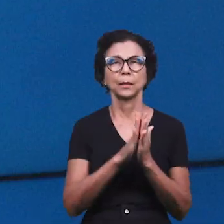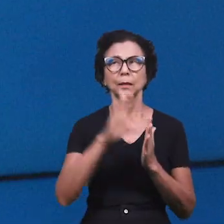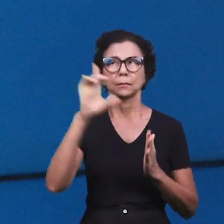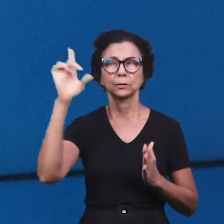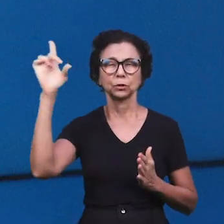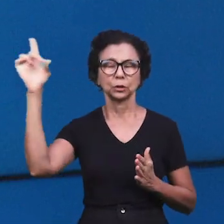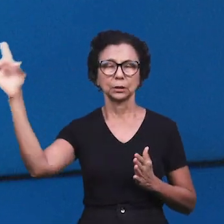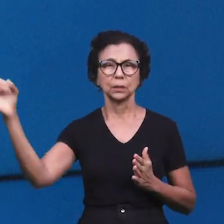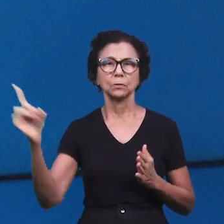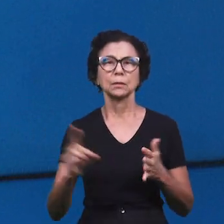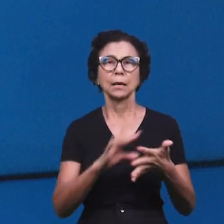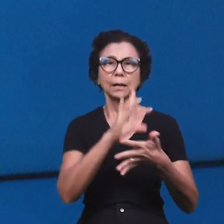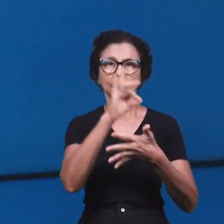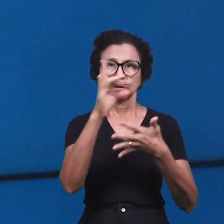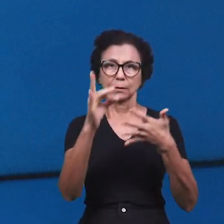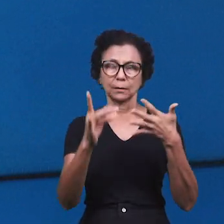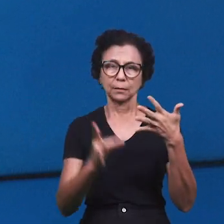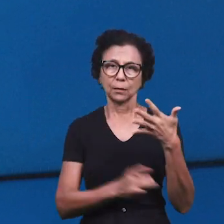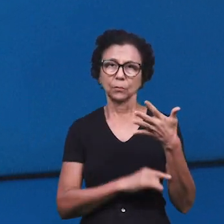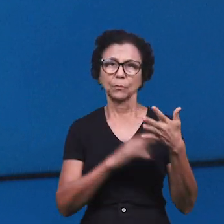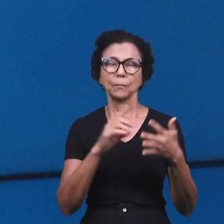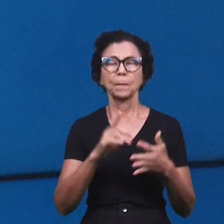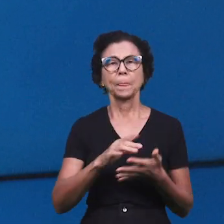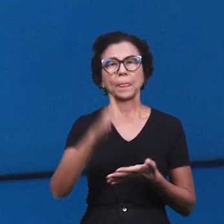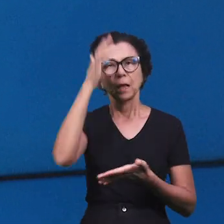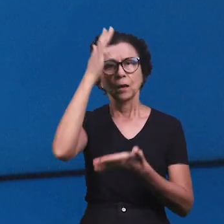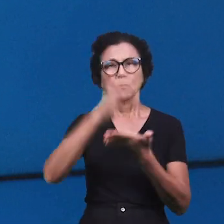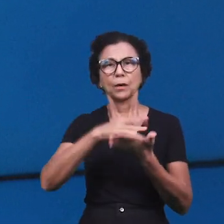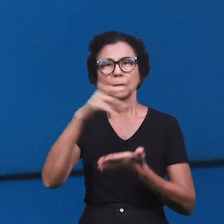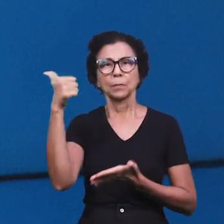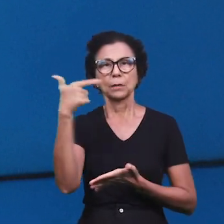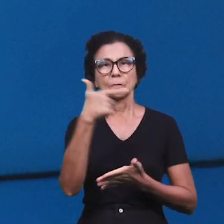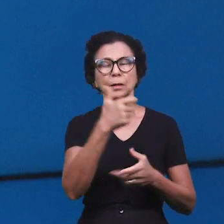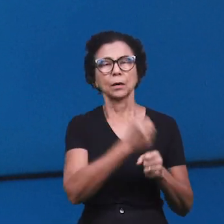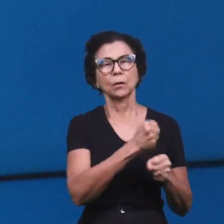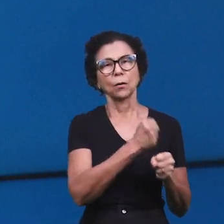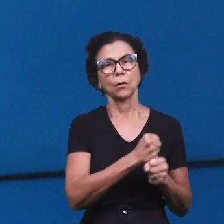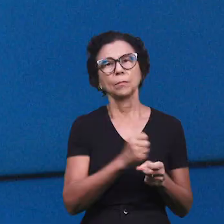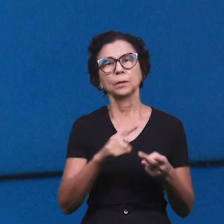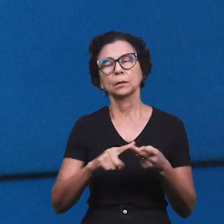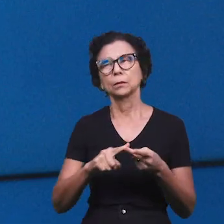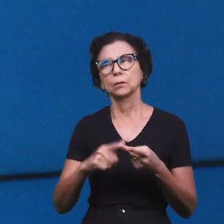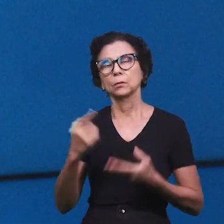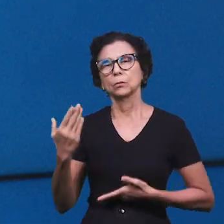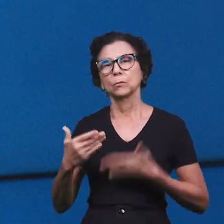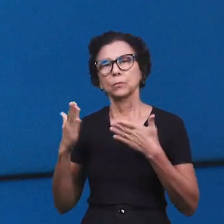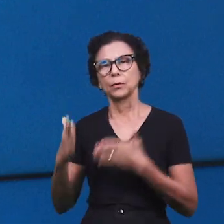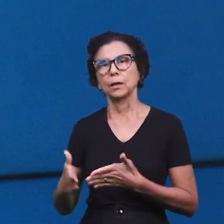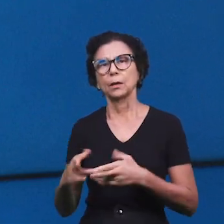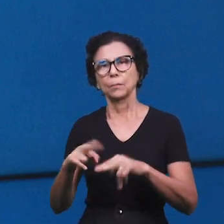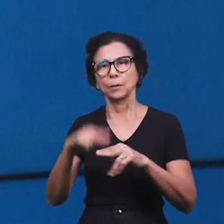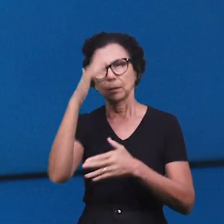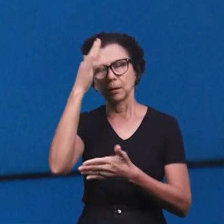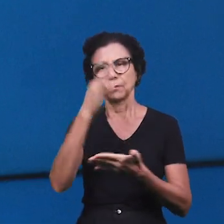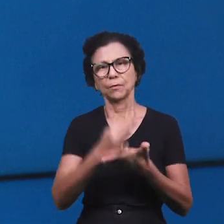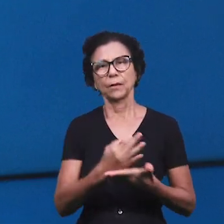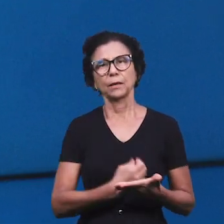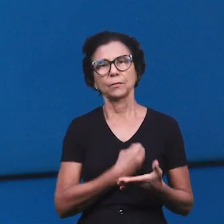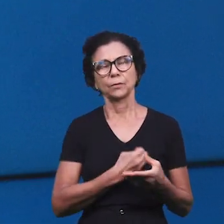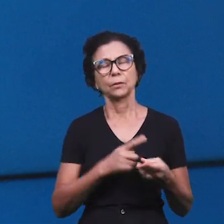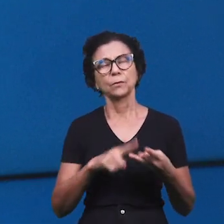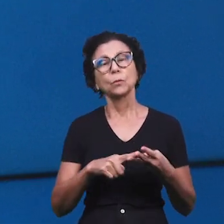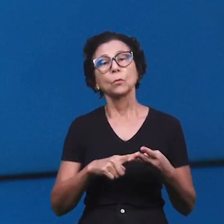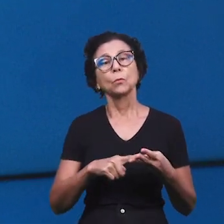obras, o justo viverá pela fé, também o sacerdócio universal do crente, Jesus Cristo, o único Salvador, e o livre exame